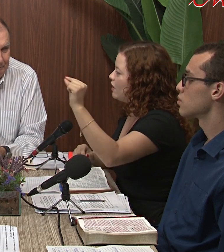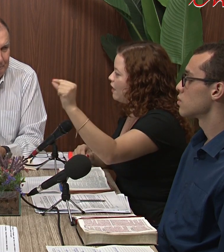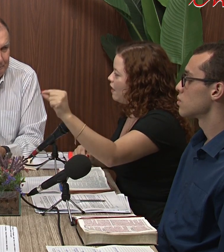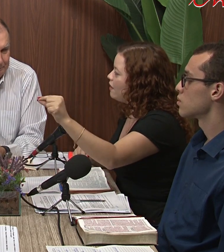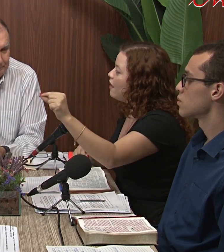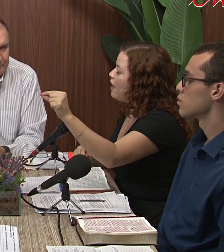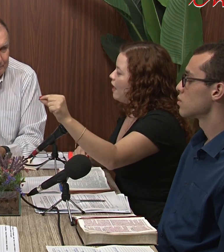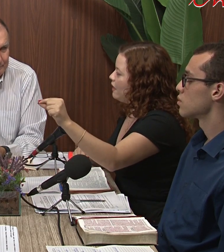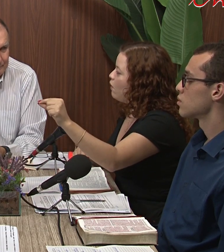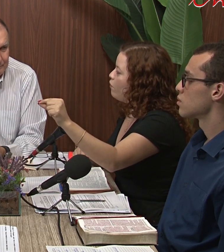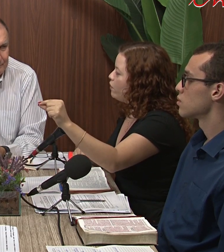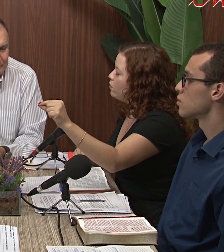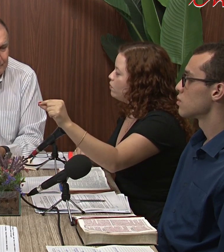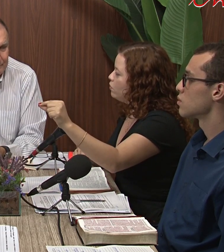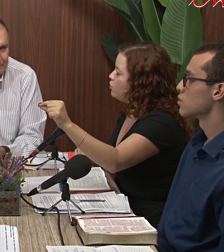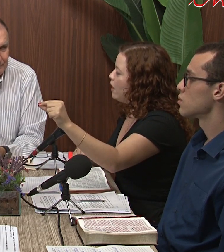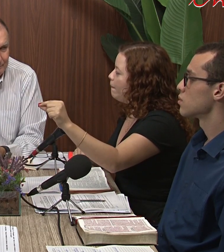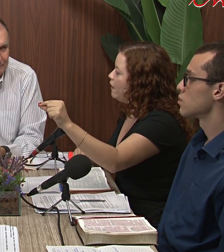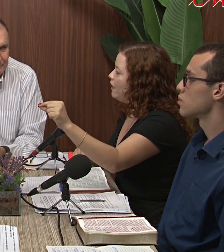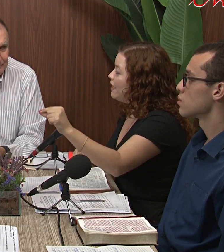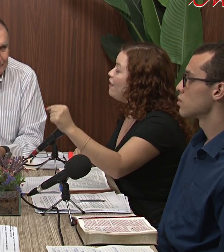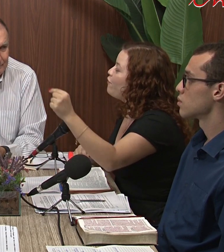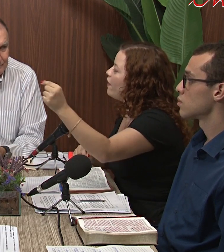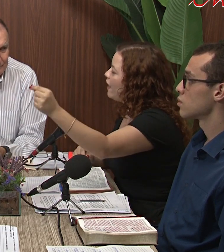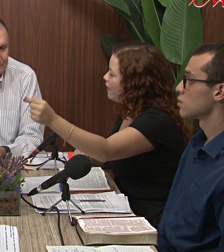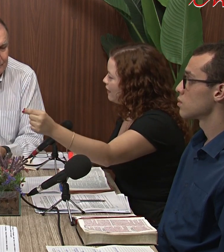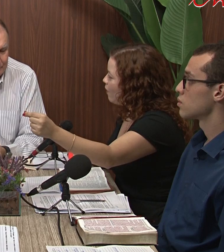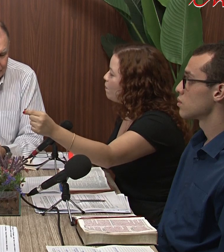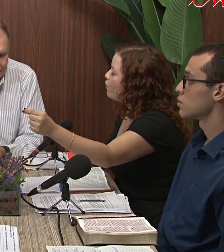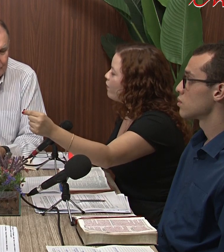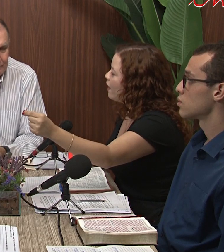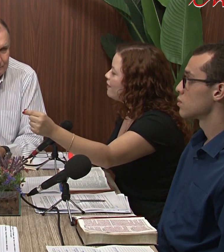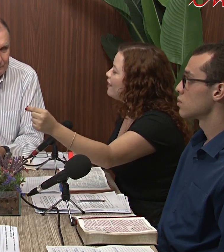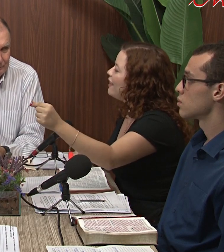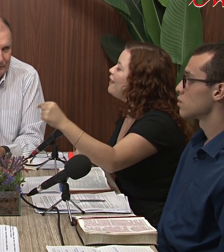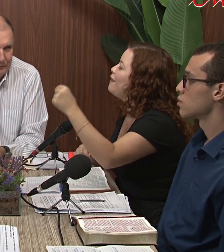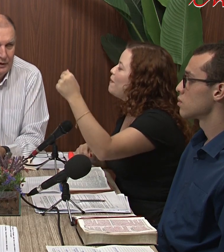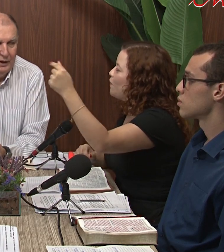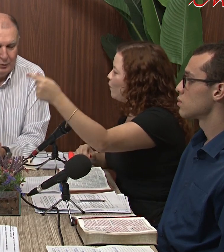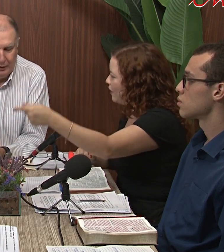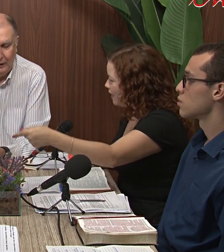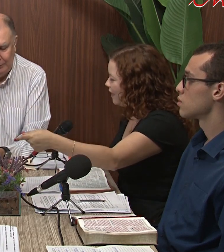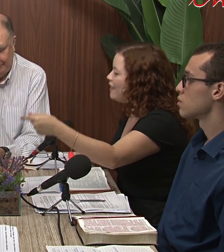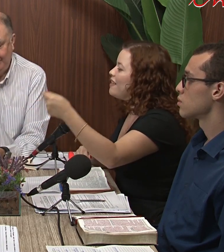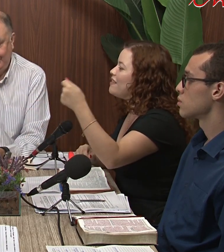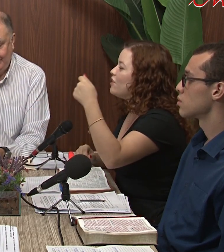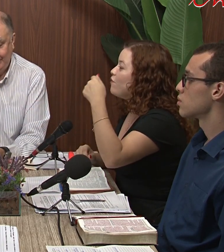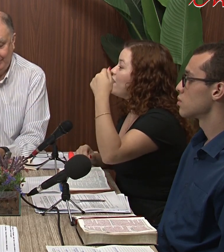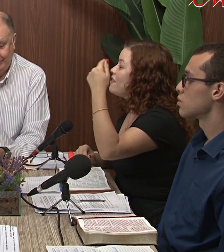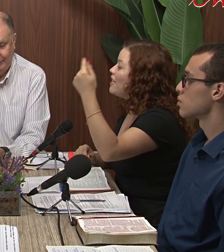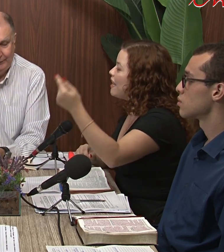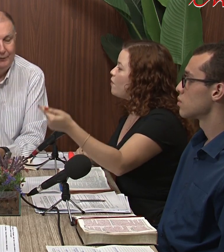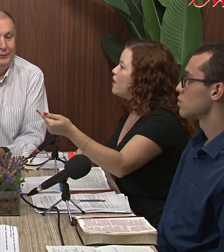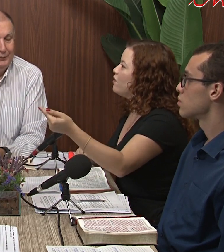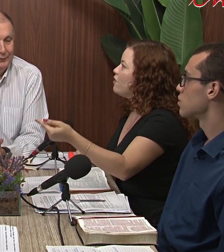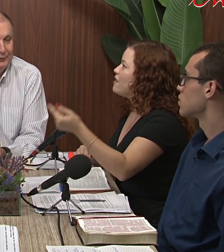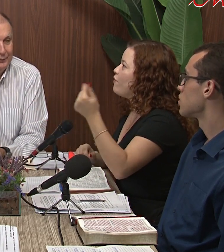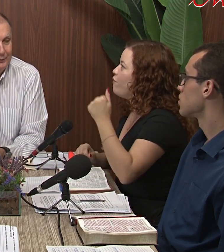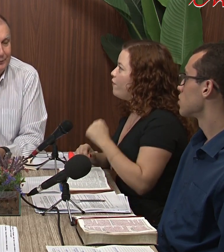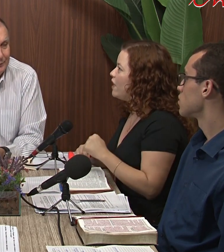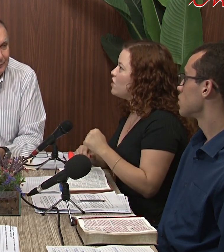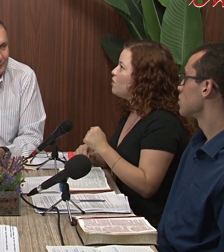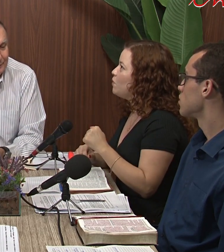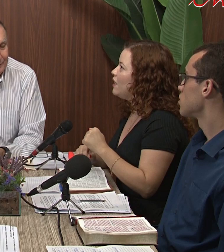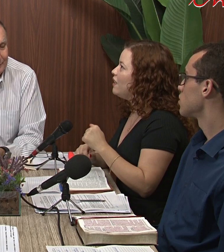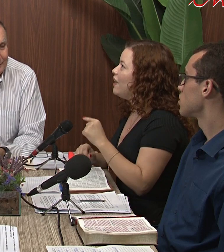palavras chegarem até o ouvido de Amã, e ele vai até o profeta, ele mergulha, né, 7 vezes, e ele é curado. Então